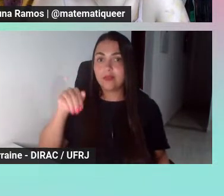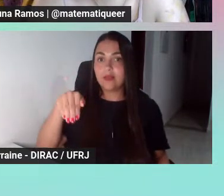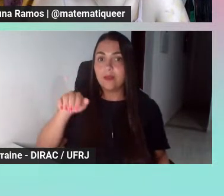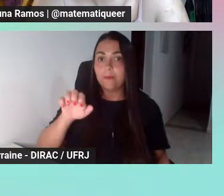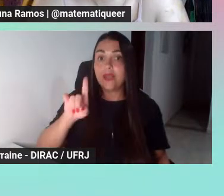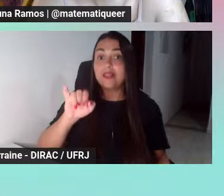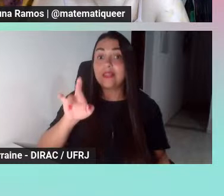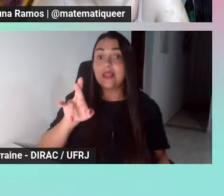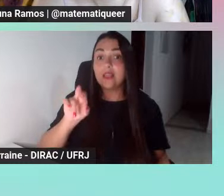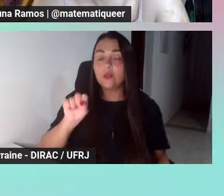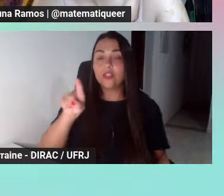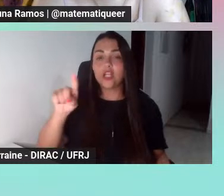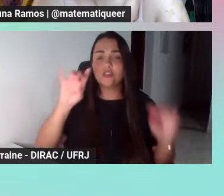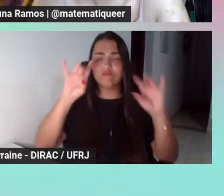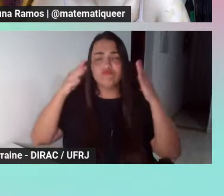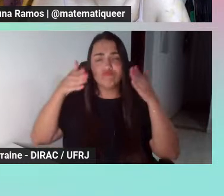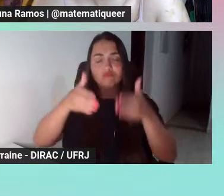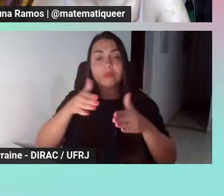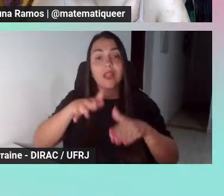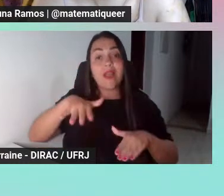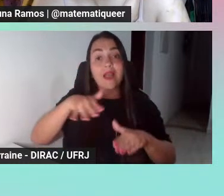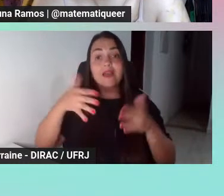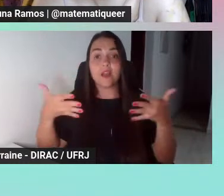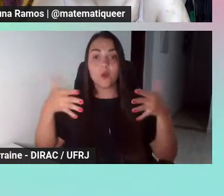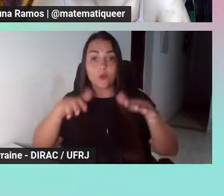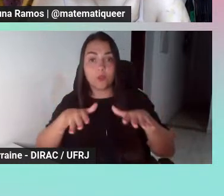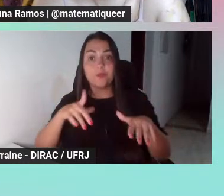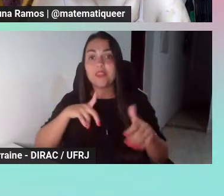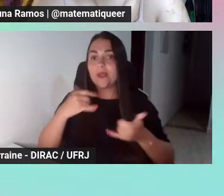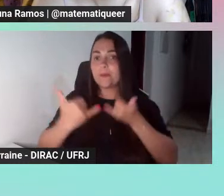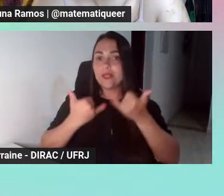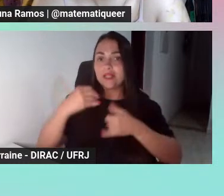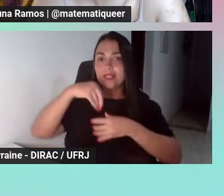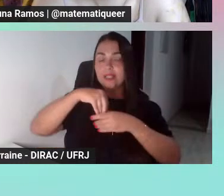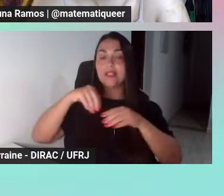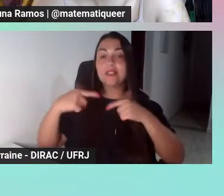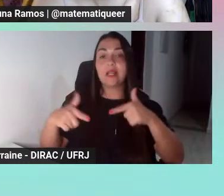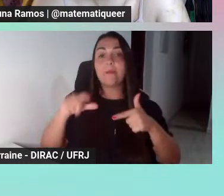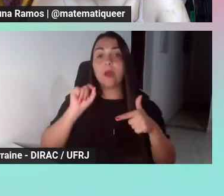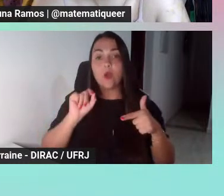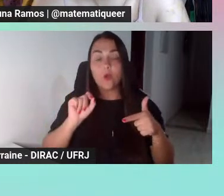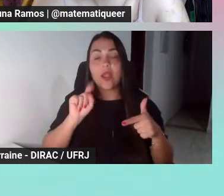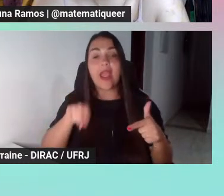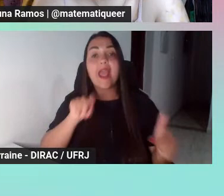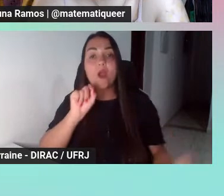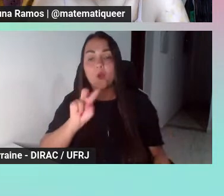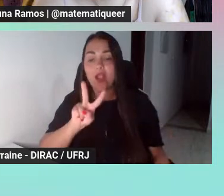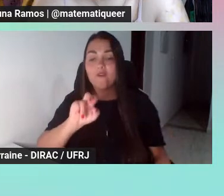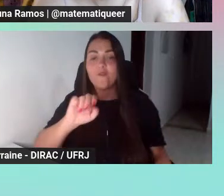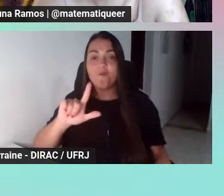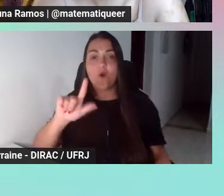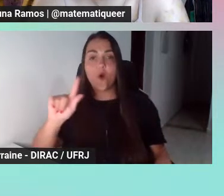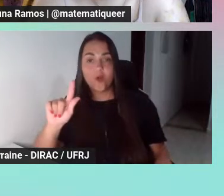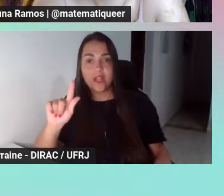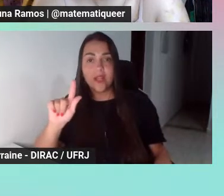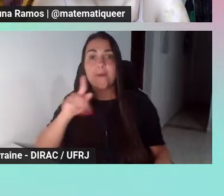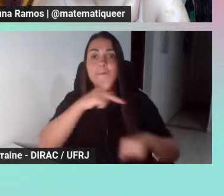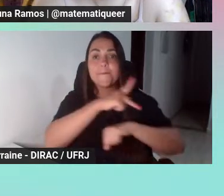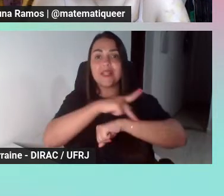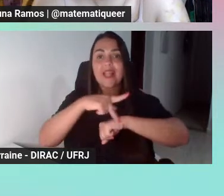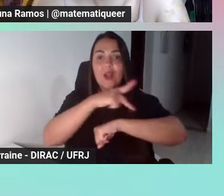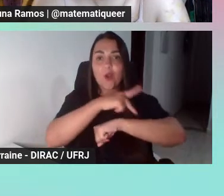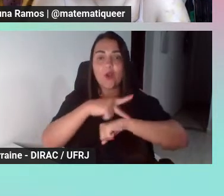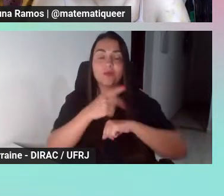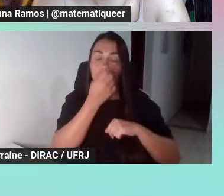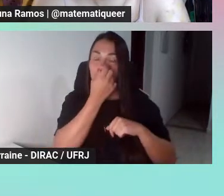Clélia. E a gente tem uma brincadeira no trabalho que a gente chama de Vogue Pedagógica. A gente faz umas fotos engraçadas